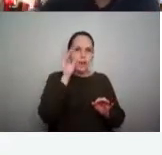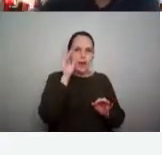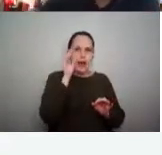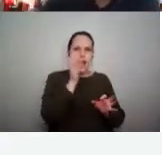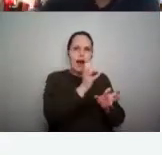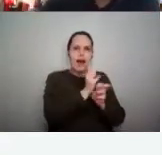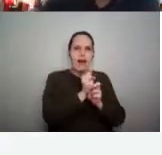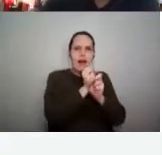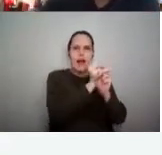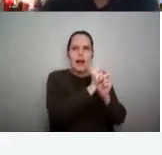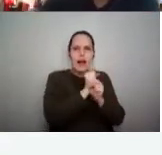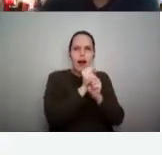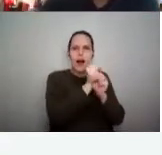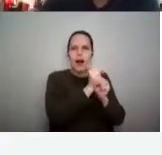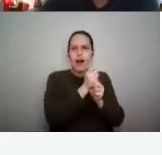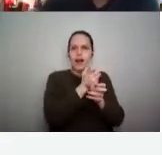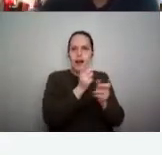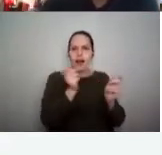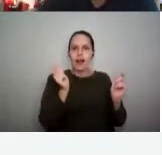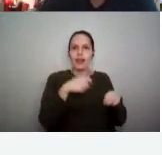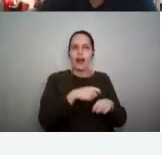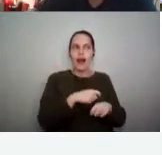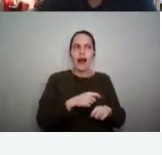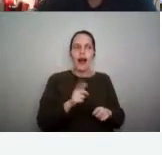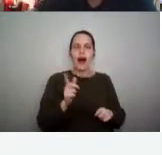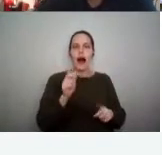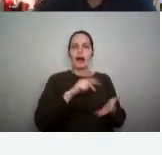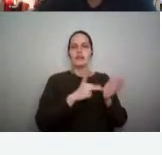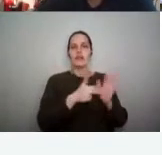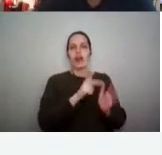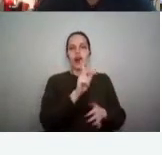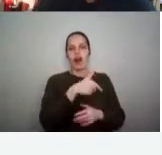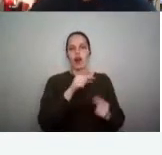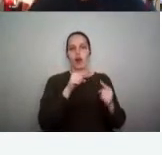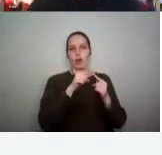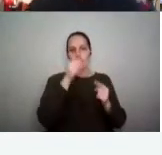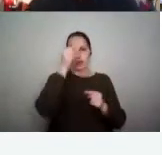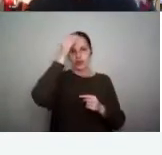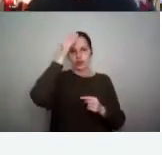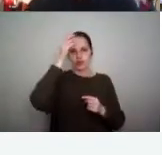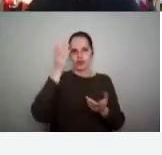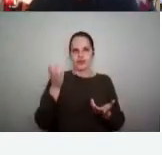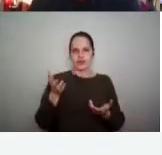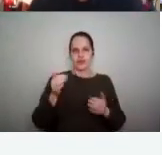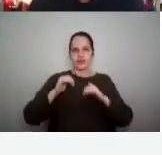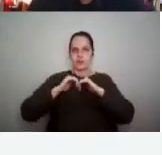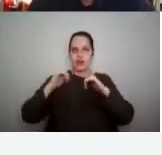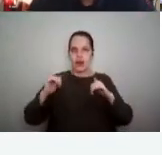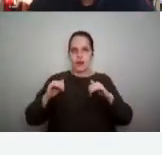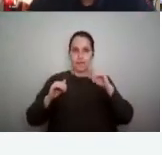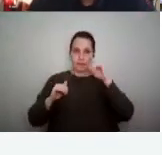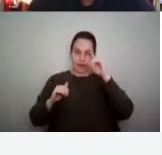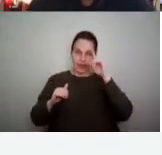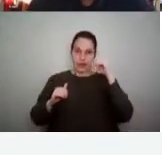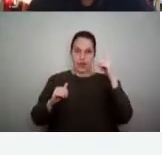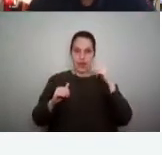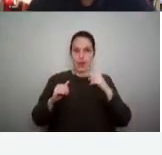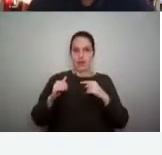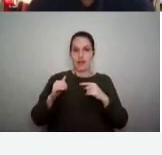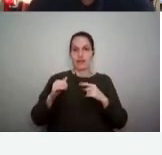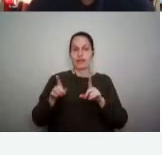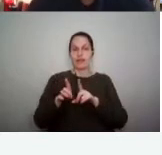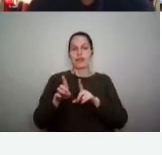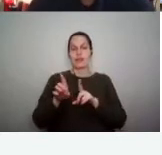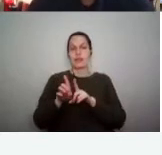exatamente para separar a ideia da crença, né? Da crença religiosa, que era